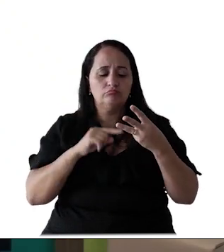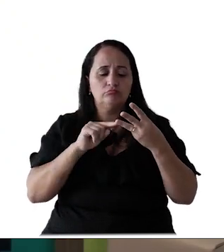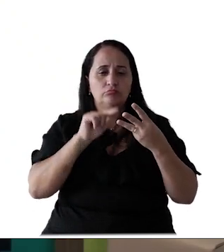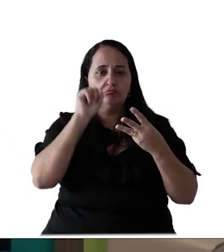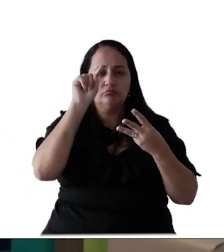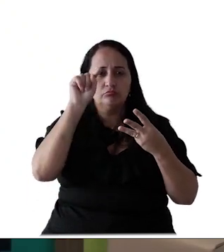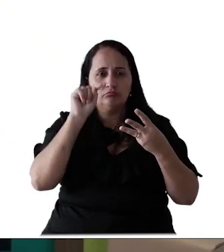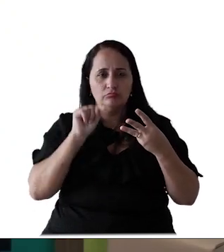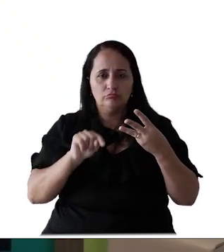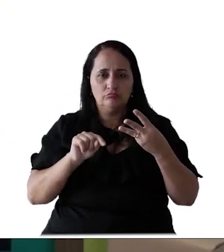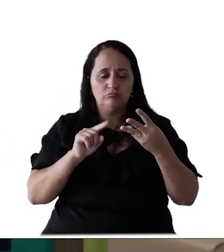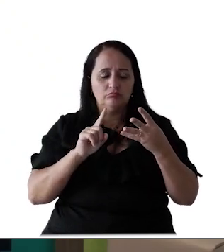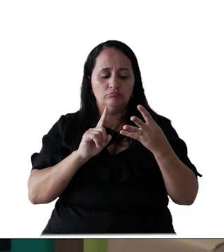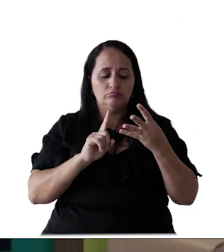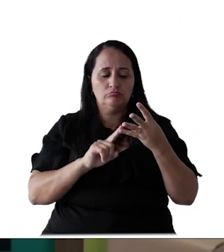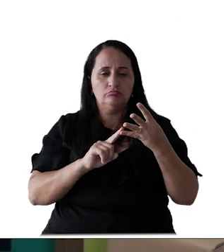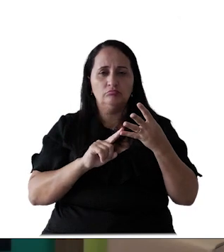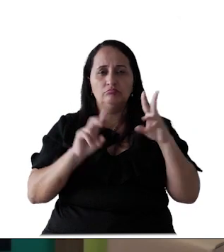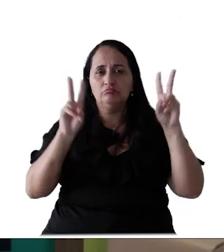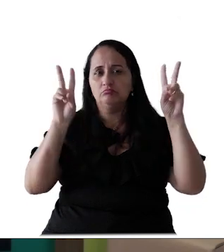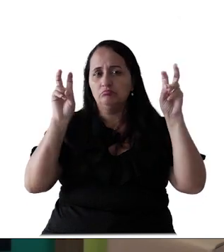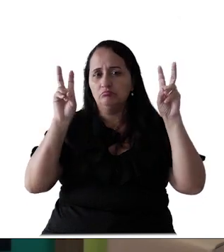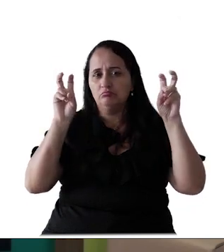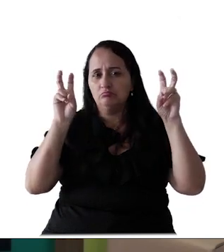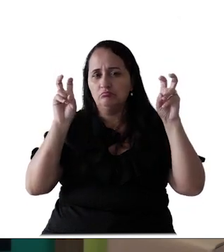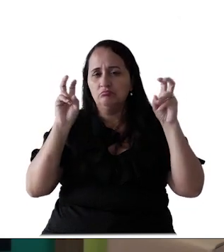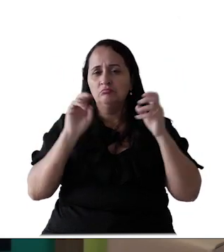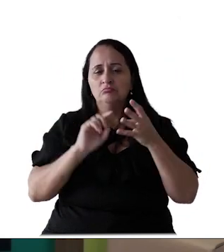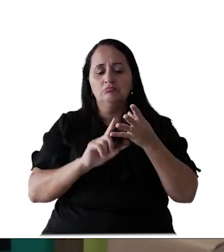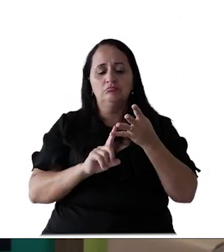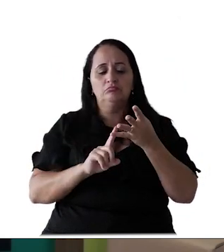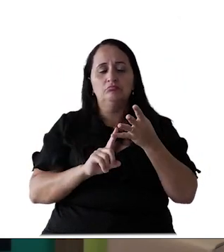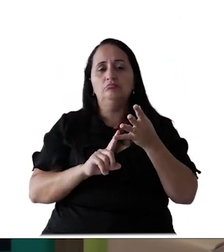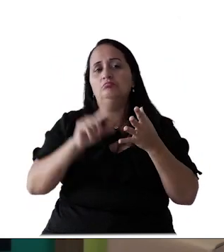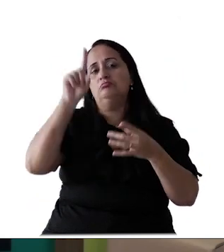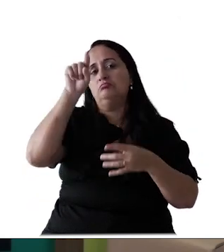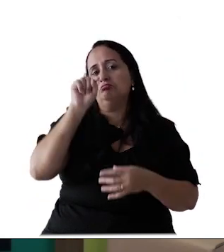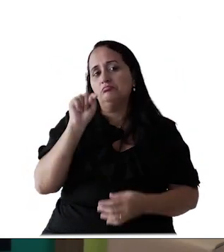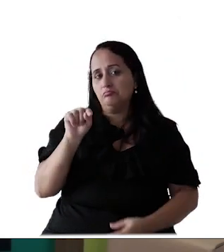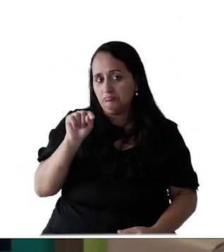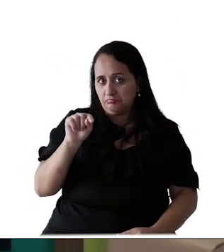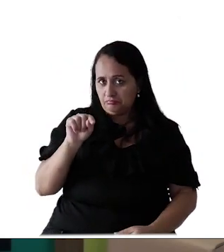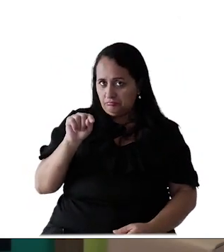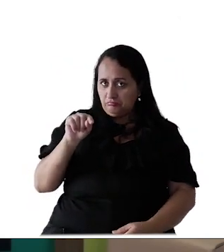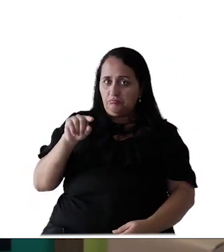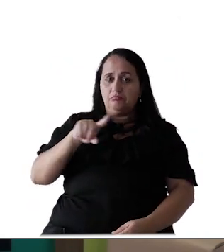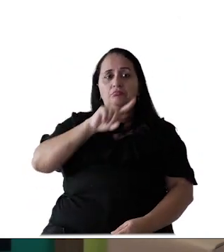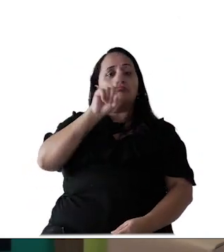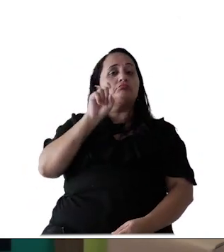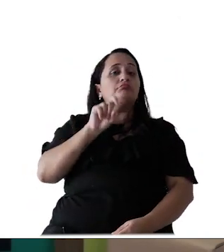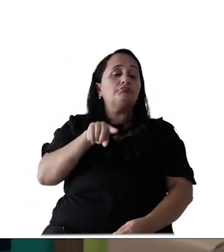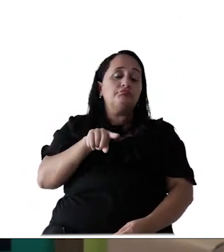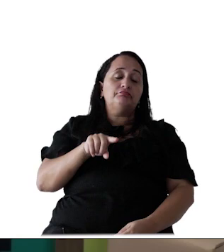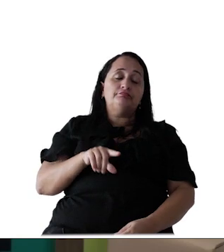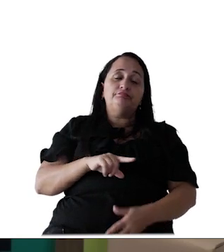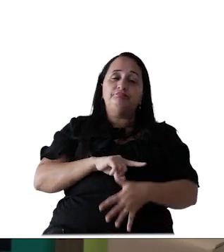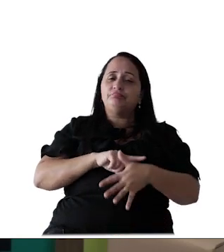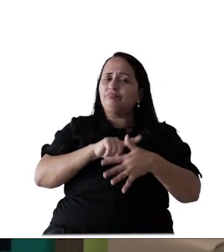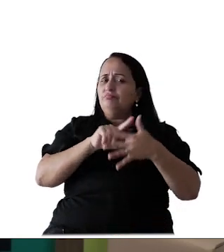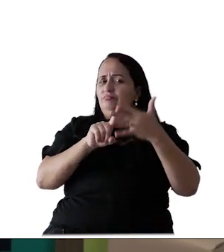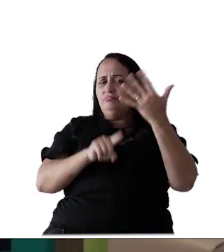dois pontos, as aspas, a exclamação, uma